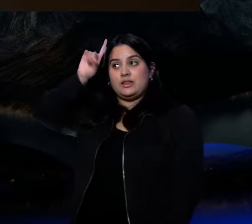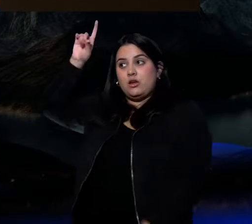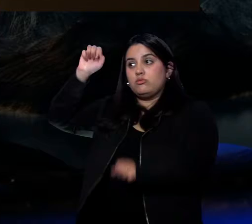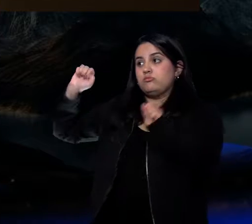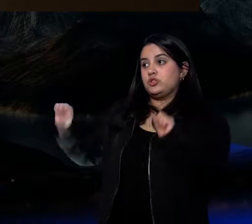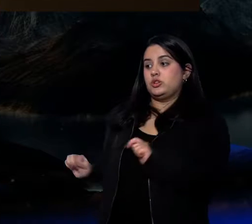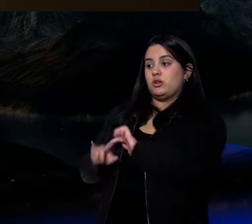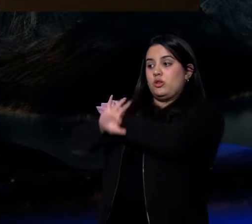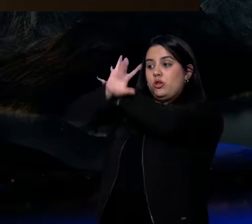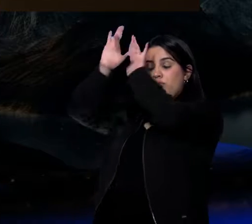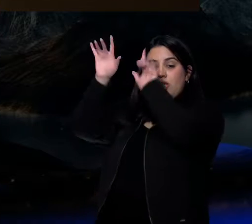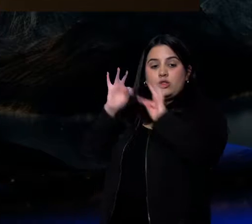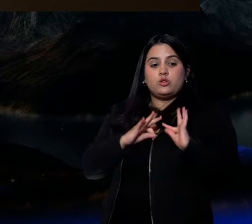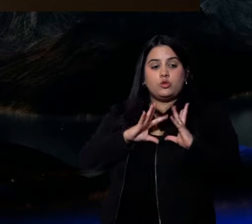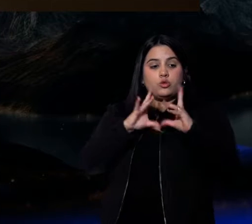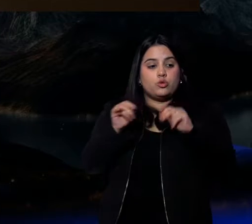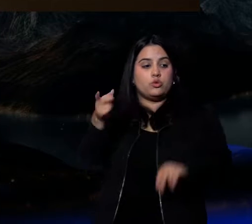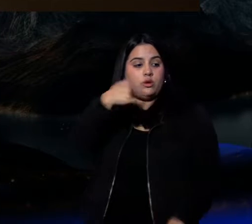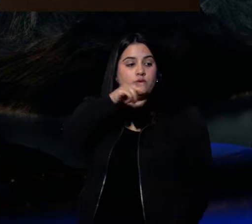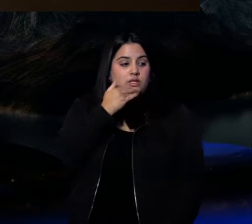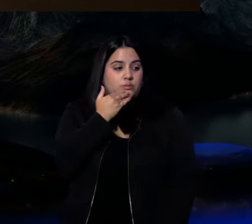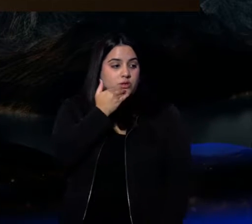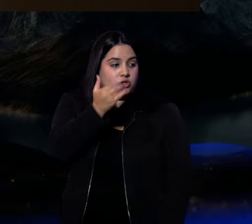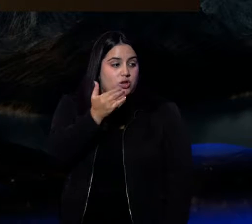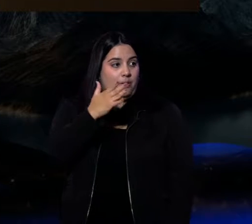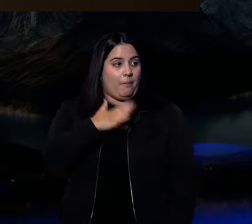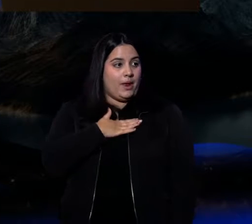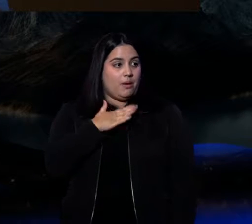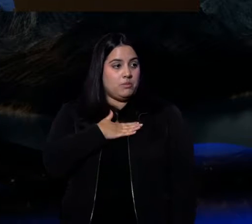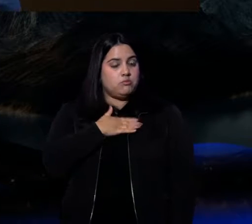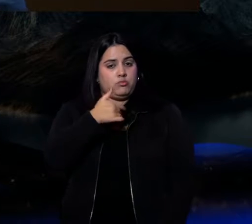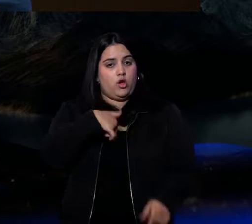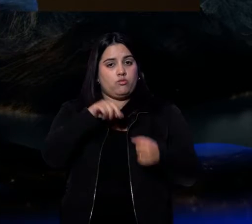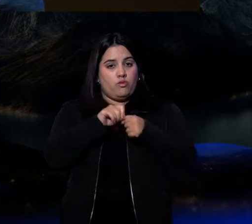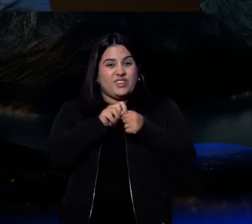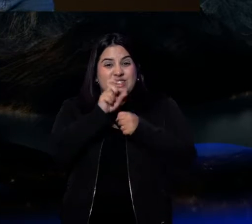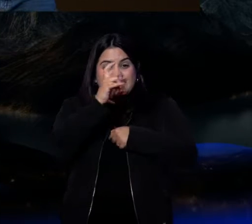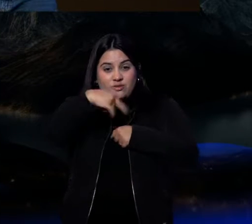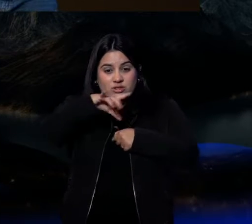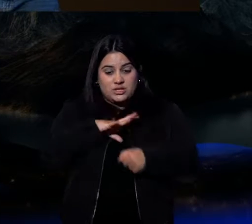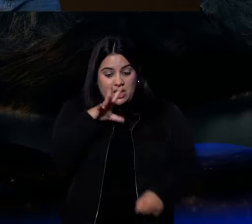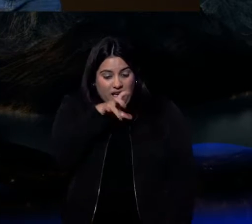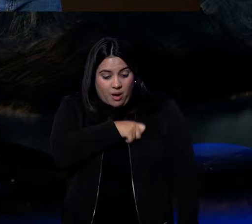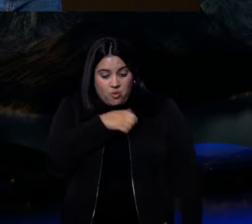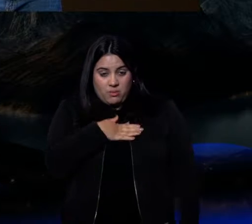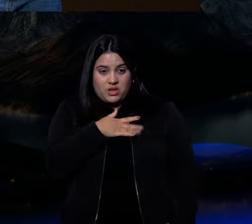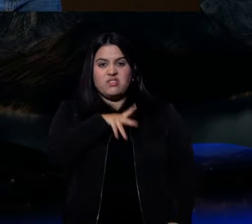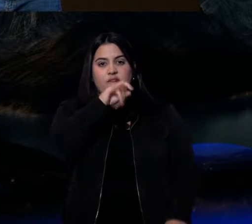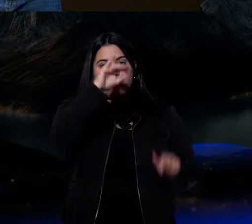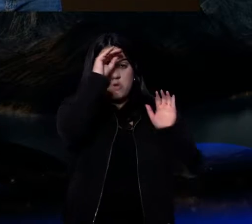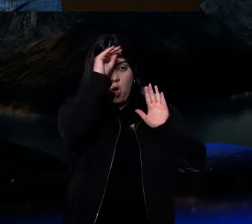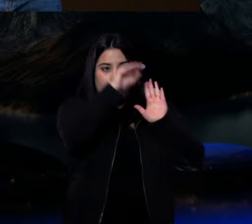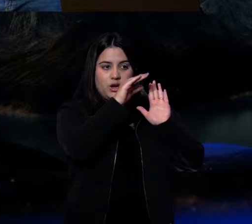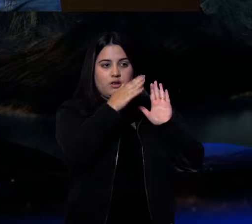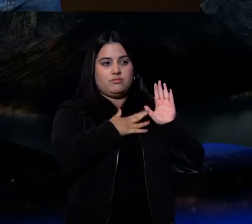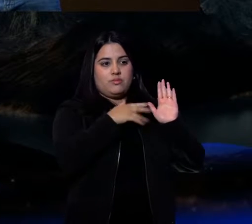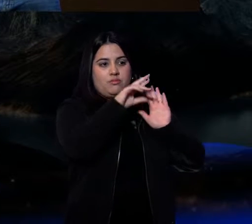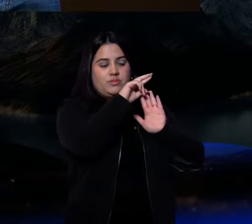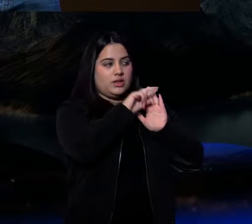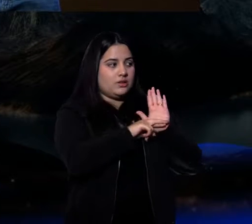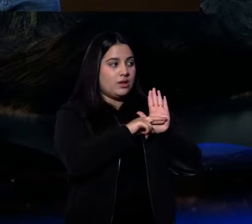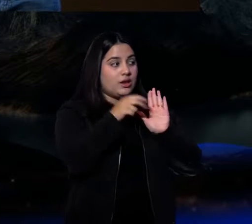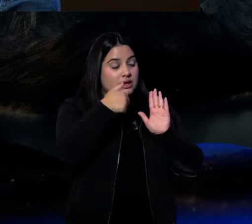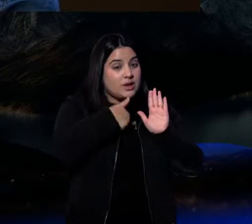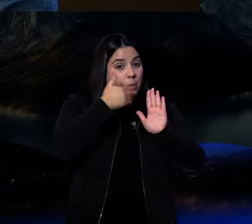nome, eu o farei. Se vocês me amam, obedecerão aos meus mandamentos. E eu pedirei ao Pai, e Ele dará